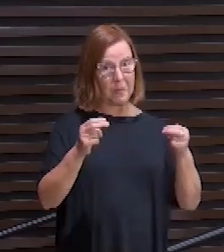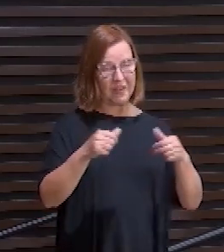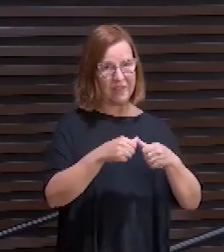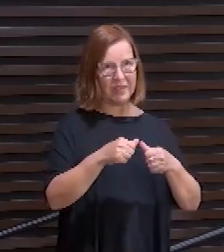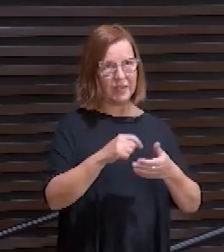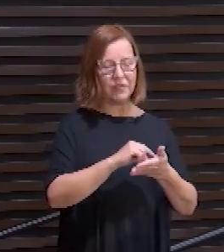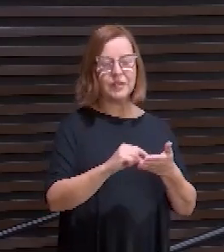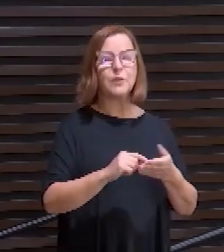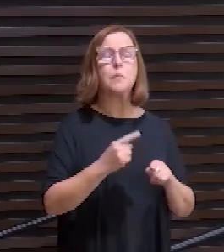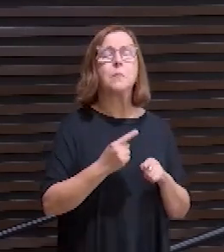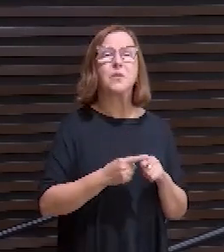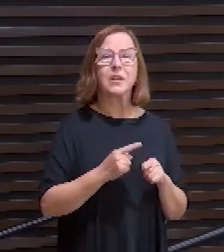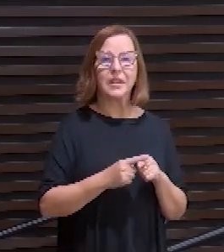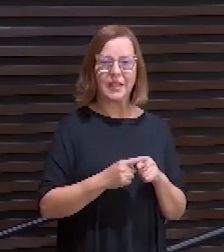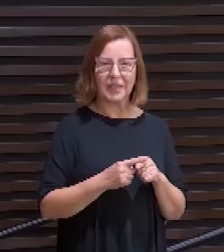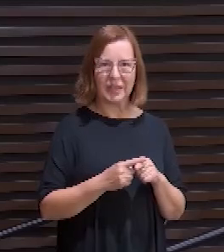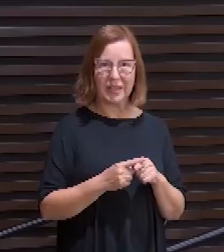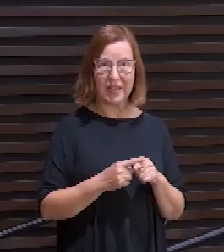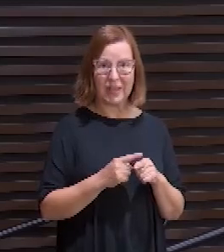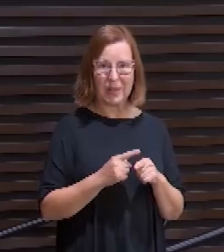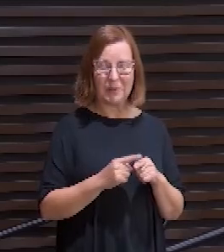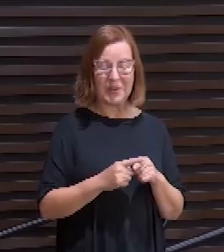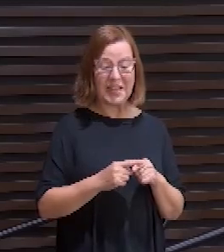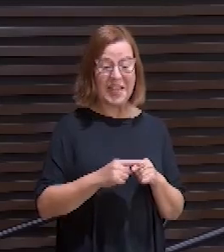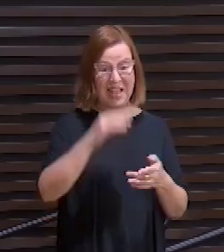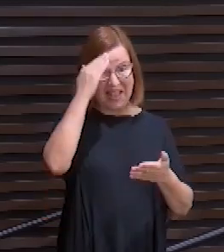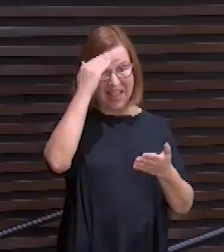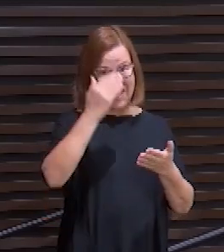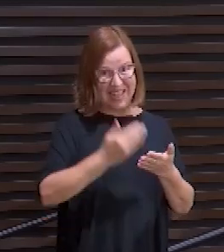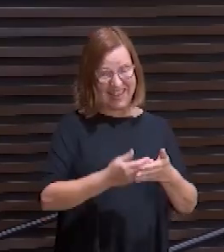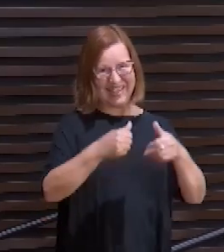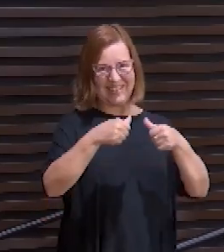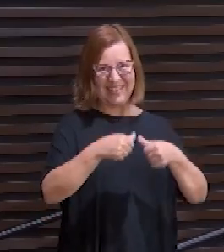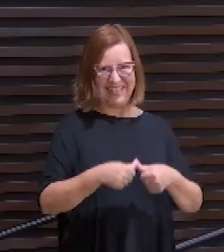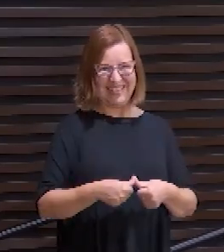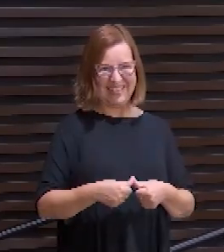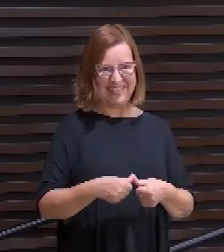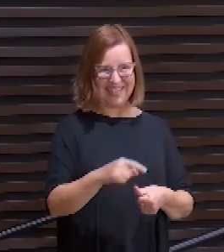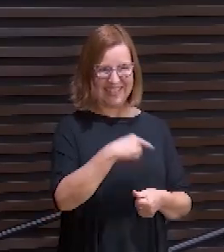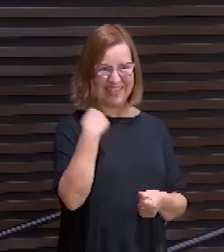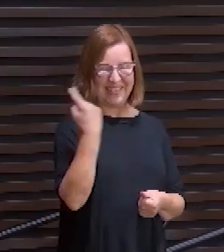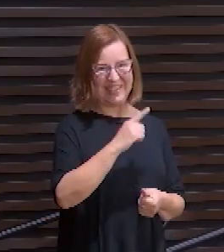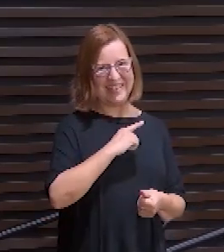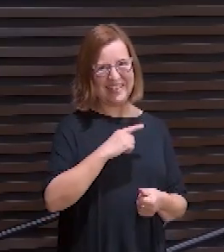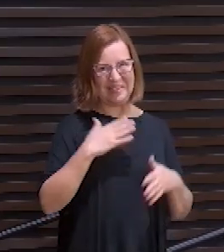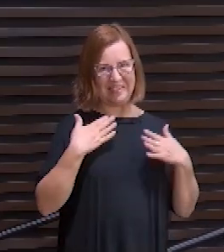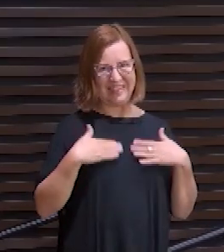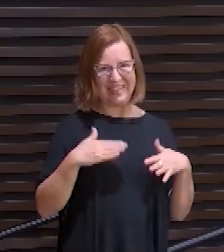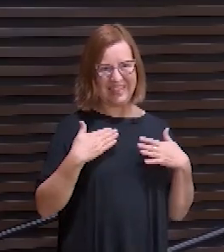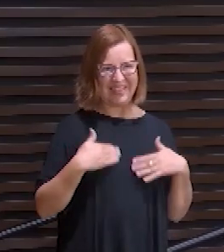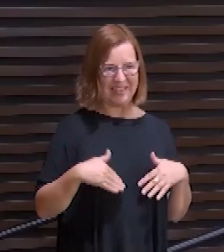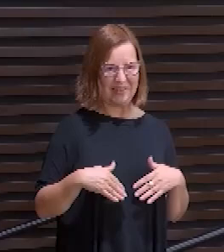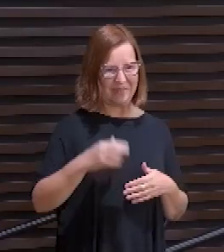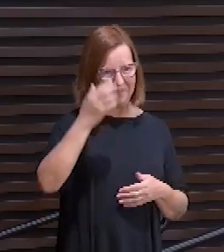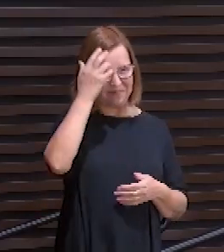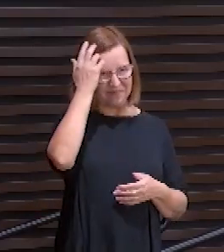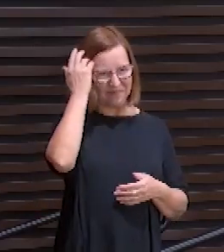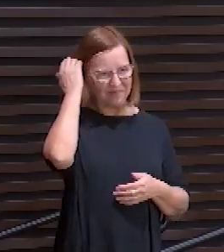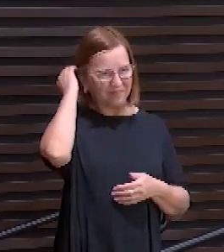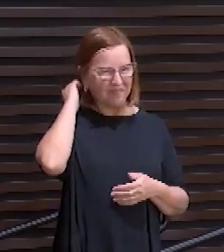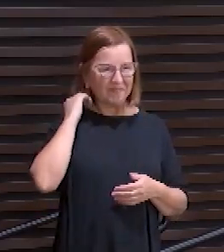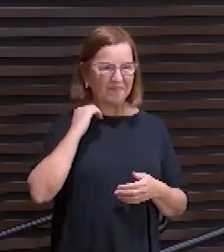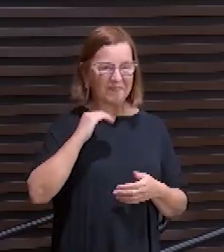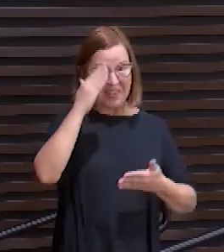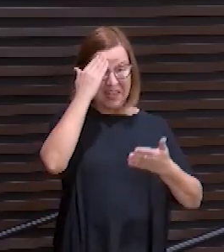por quê? Porque é crendo nisso que nós teremos descanso. É